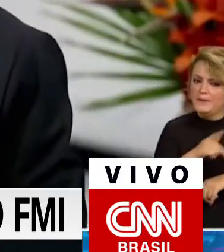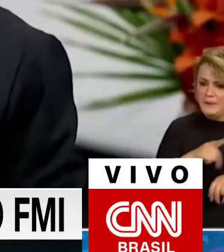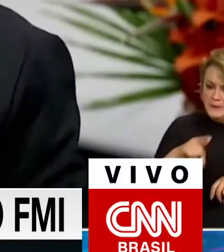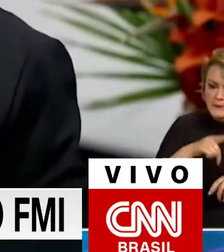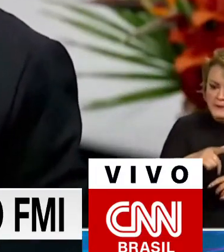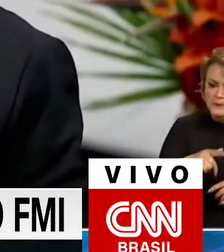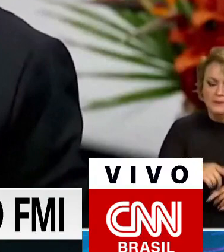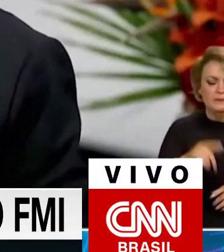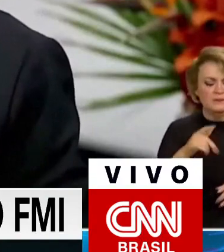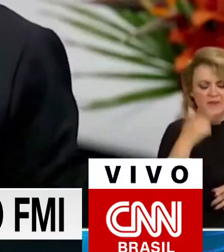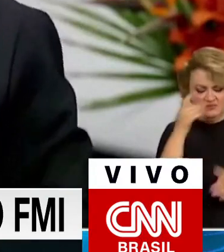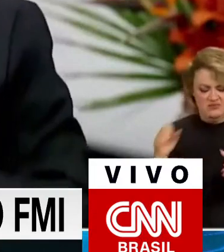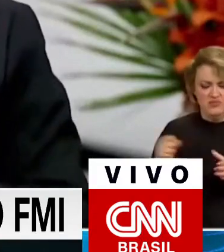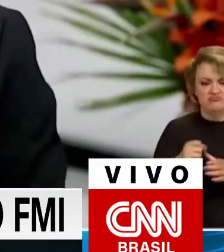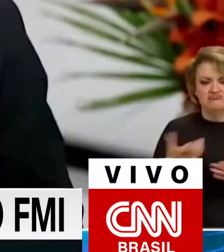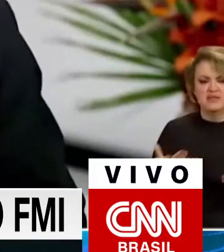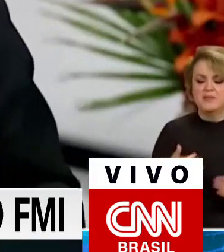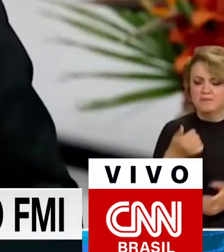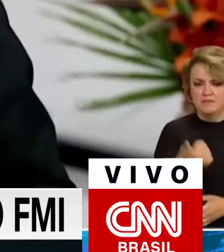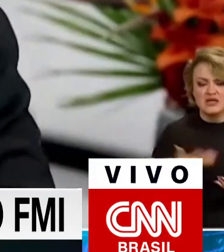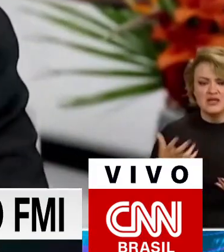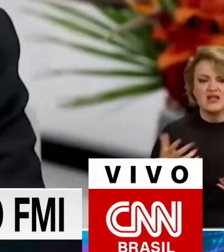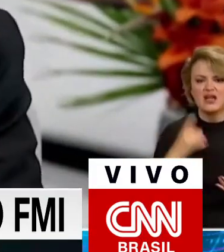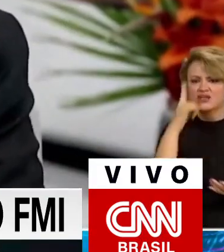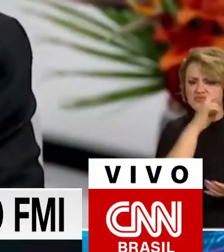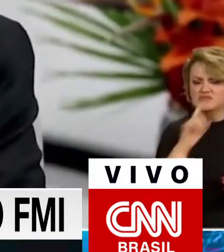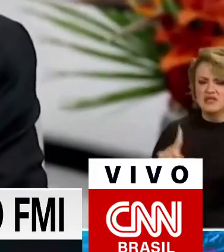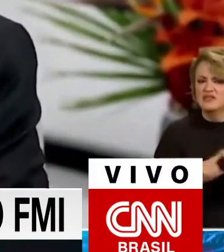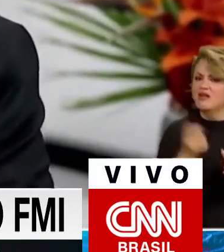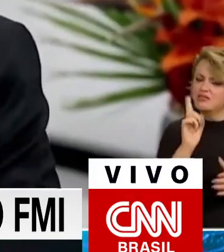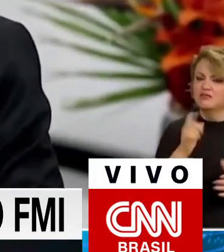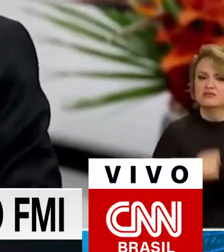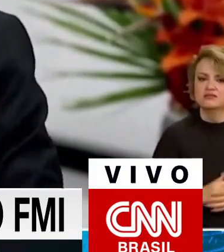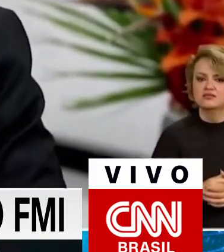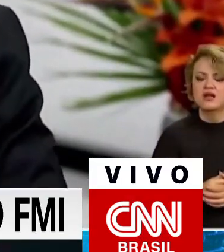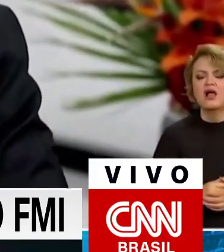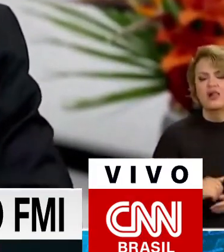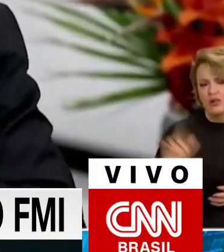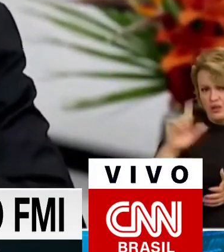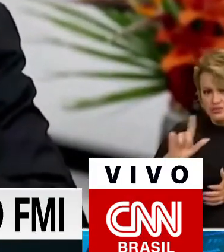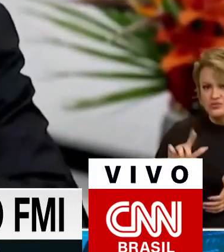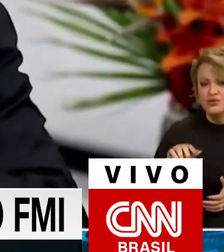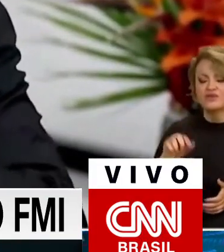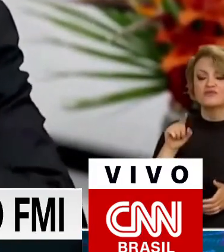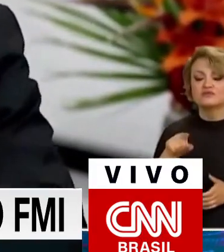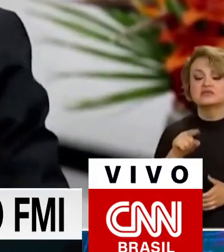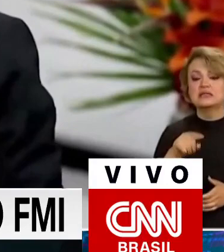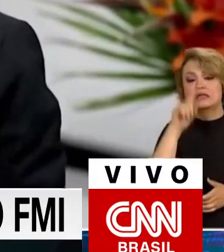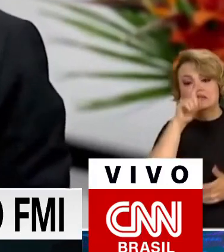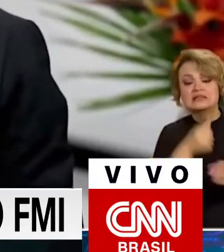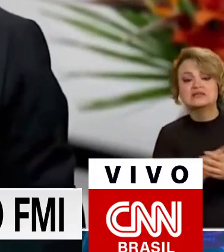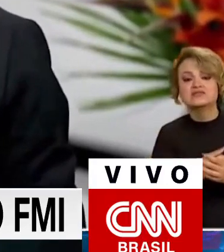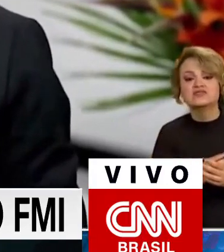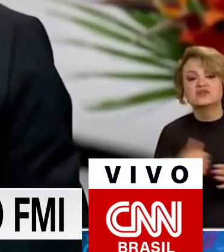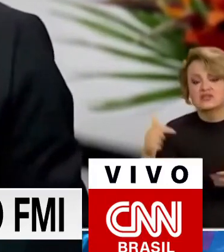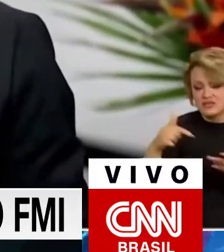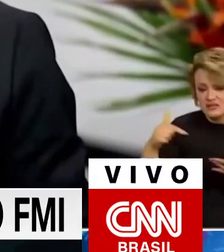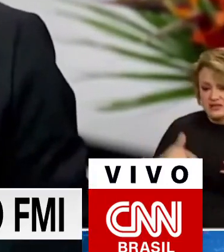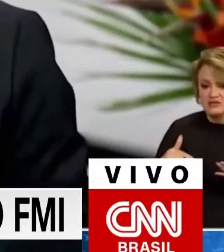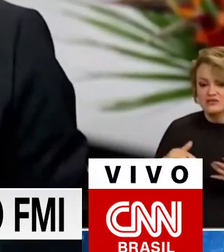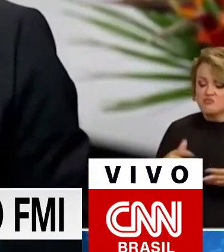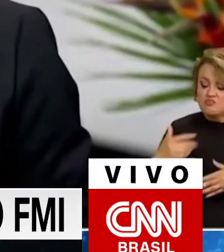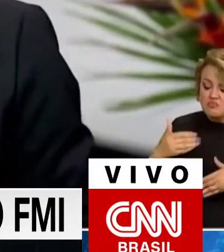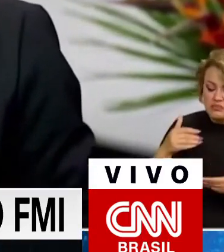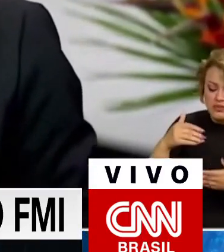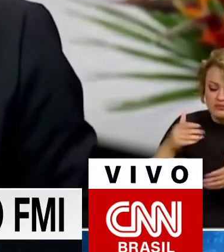Repórter Sud, houve uma renegociação realmente e o Fernandes conseguiu renegociar.